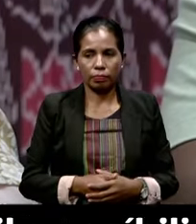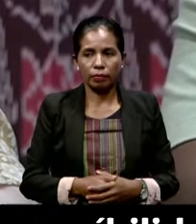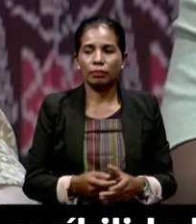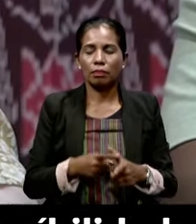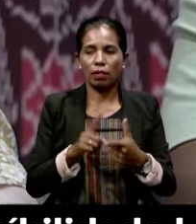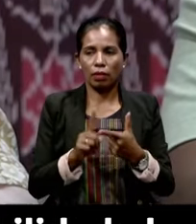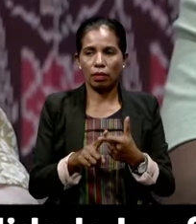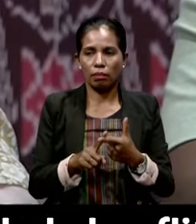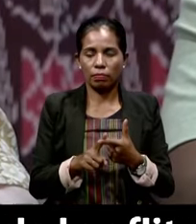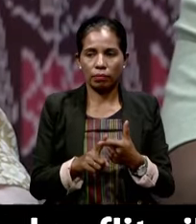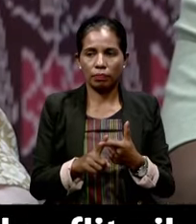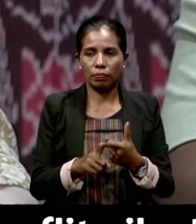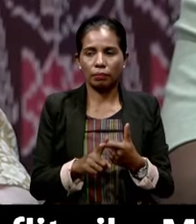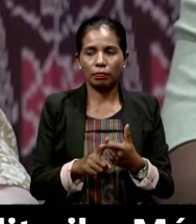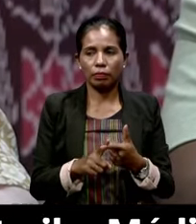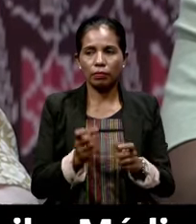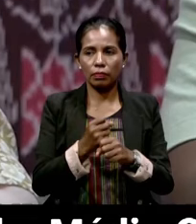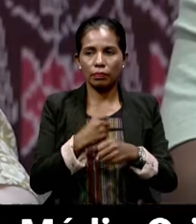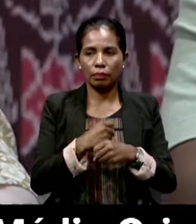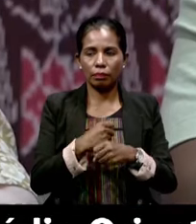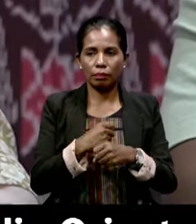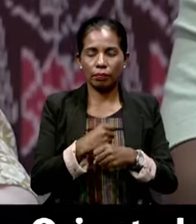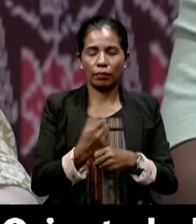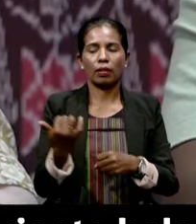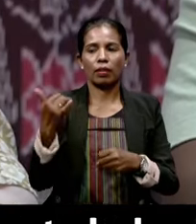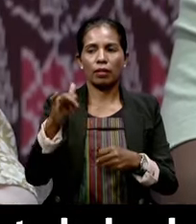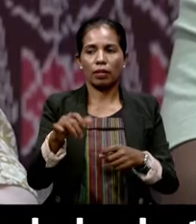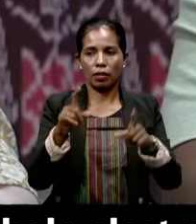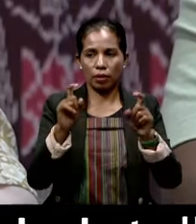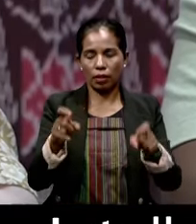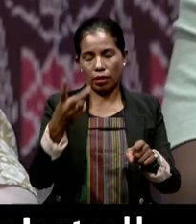depois de halo ser na aplicação, Cira tem que haré